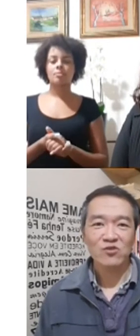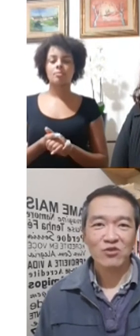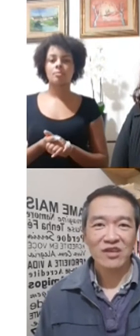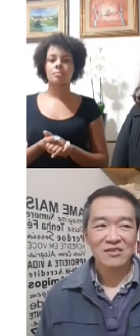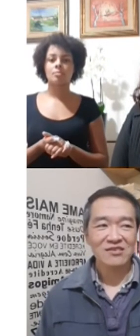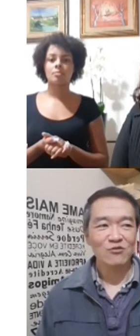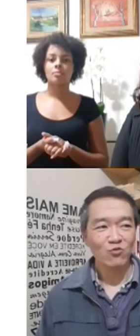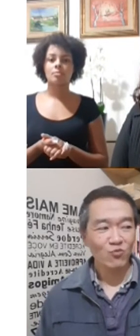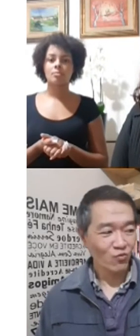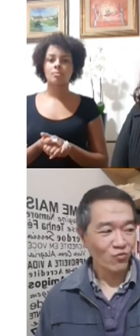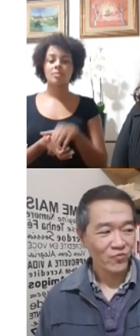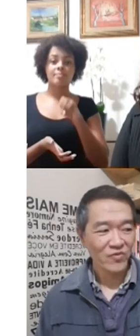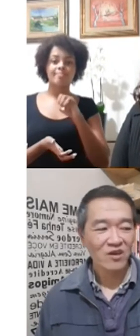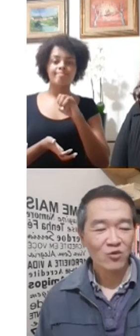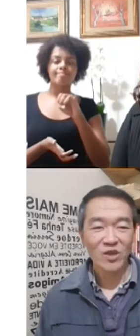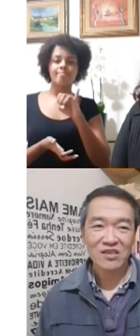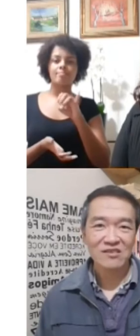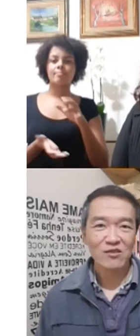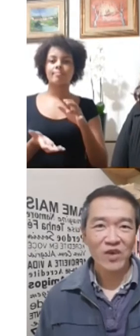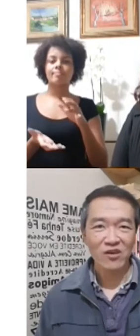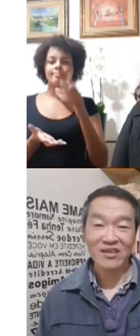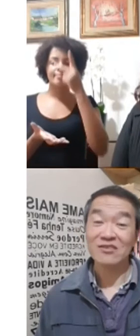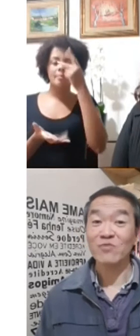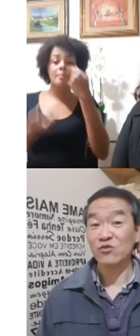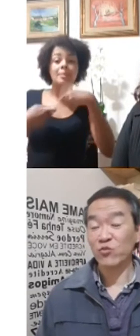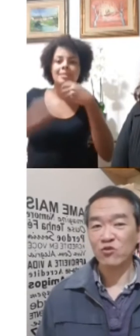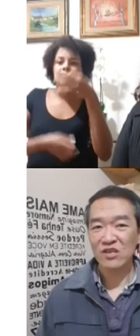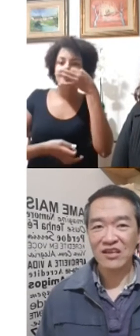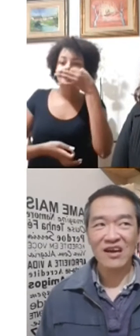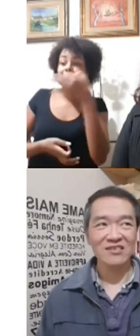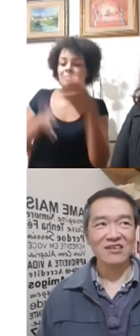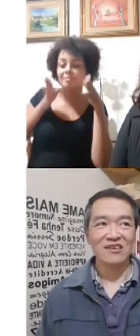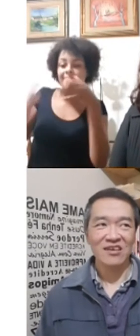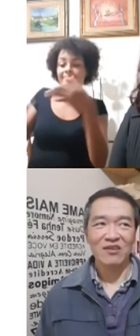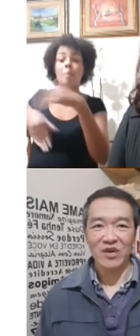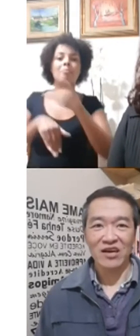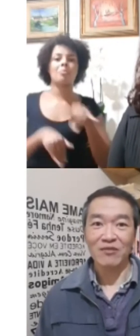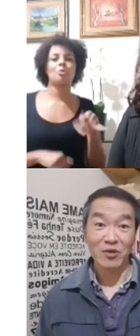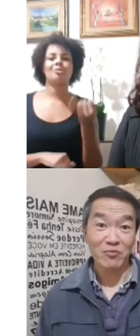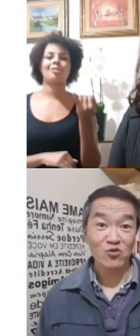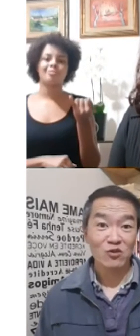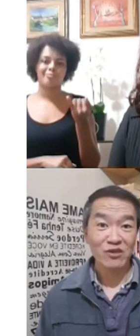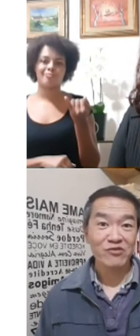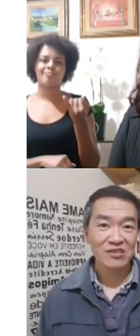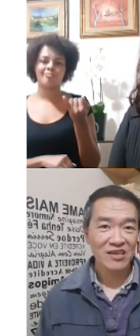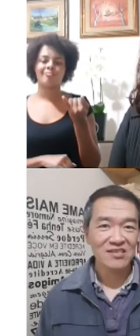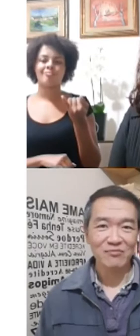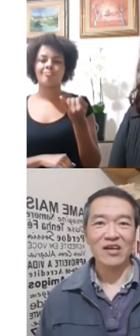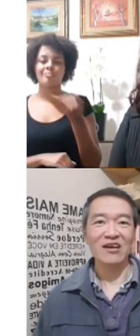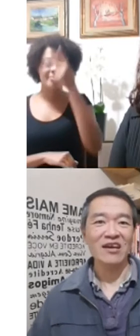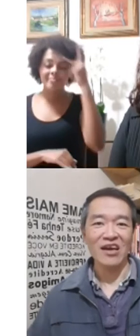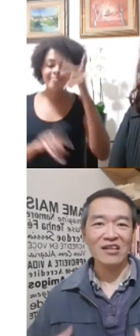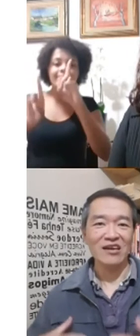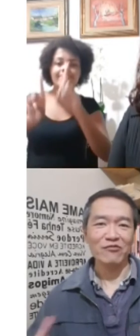Se o pessoal desse uma atenção melhor, desse mais oportunidade, né, para a pessoa com